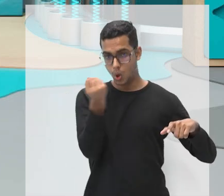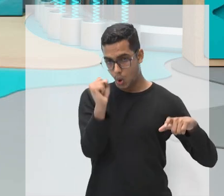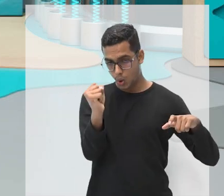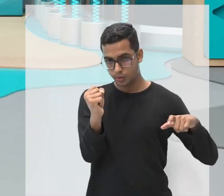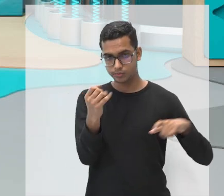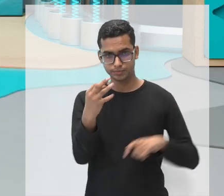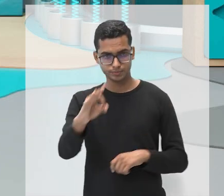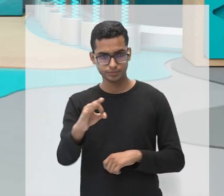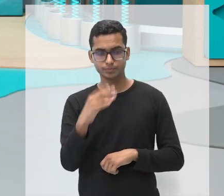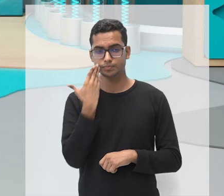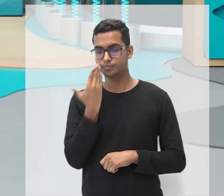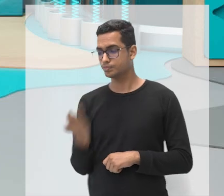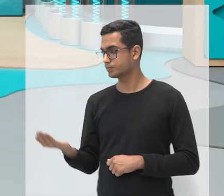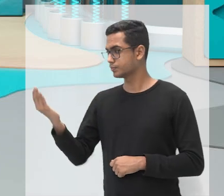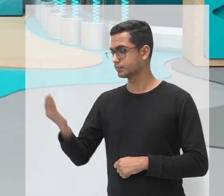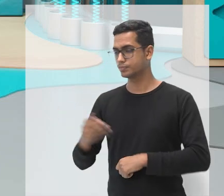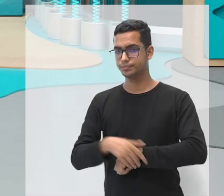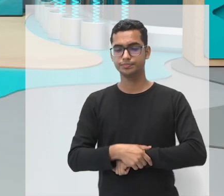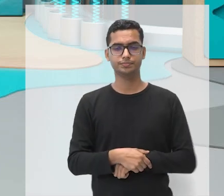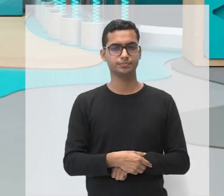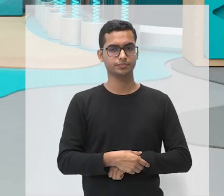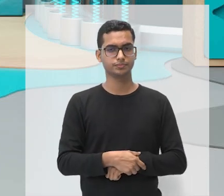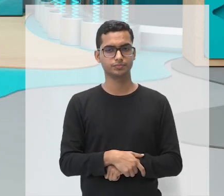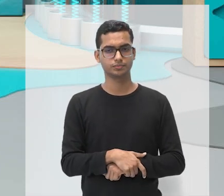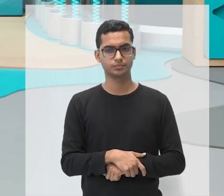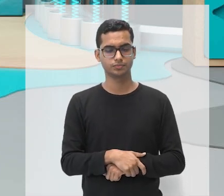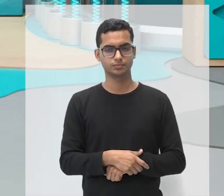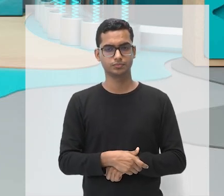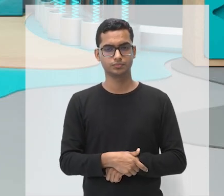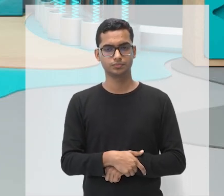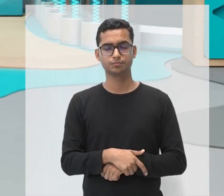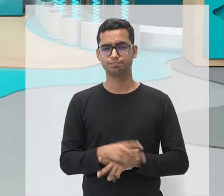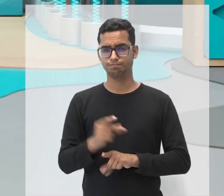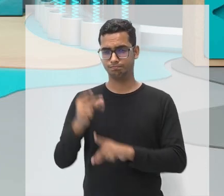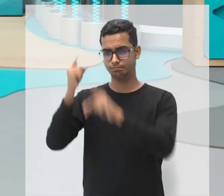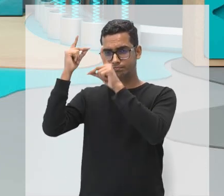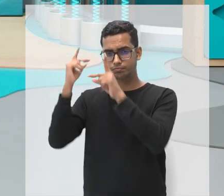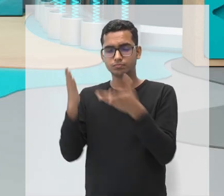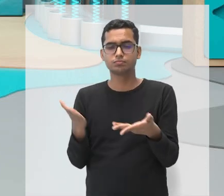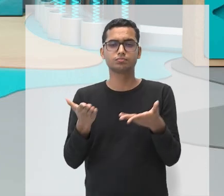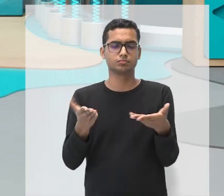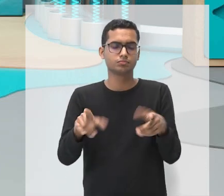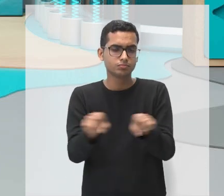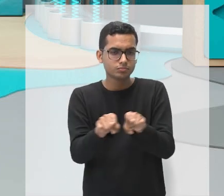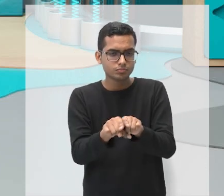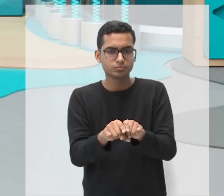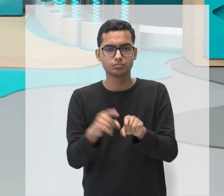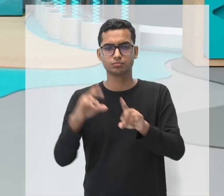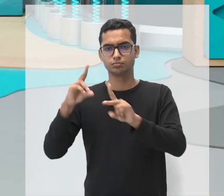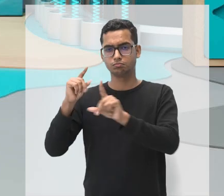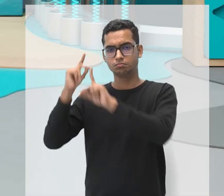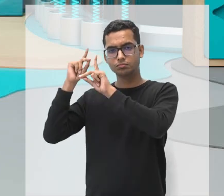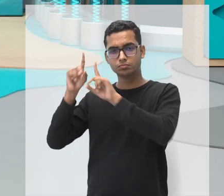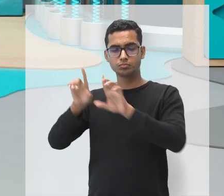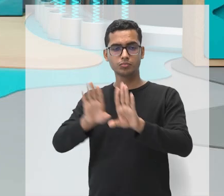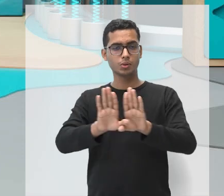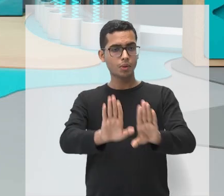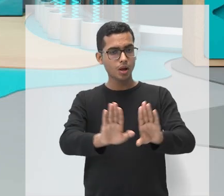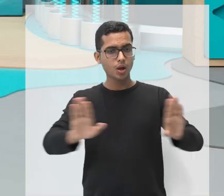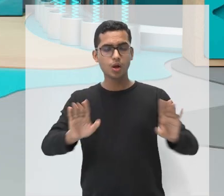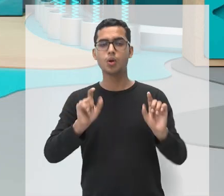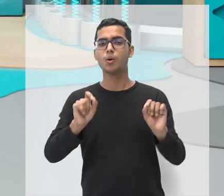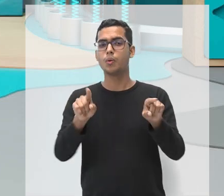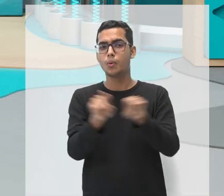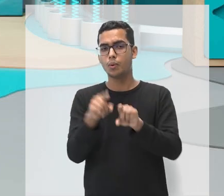provas. Como disse a vocês, ele é muito antigo, mas o formato como nós conhecemos hoje, olha só, o